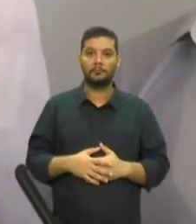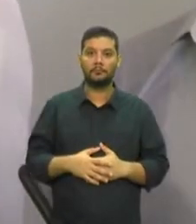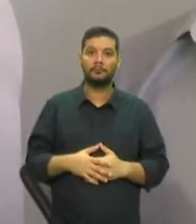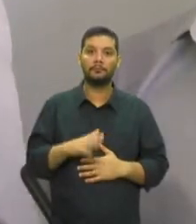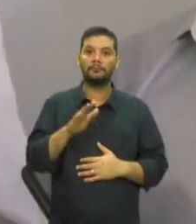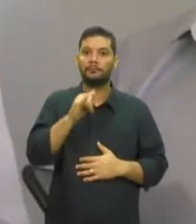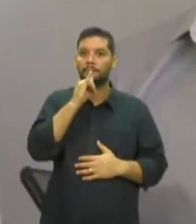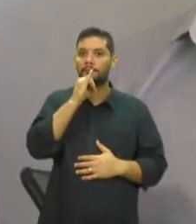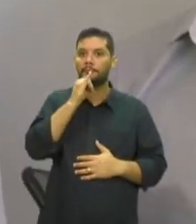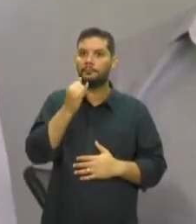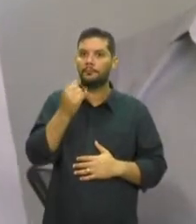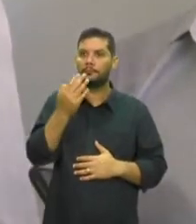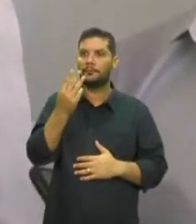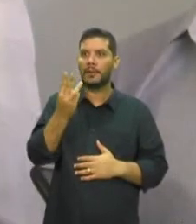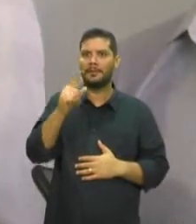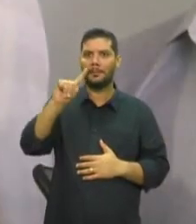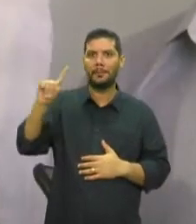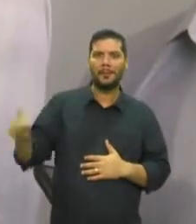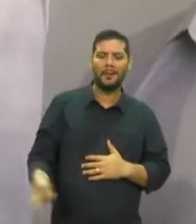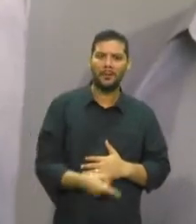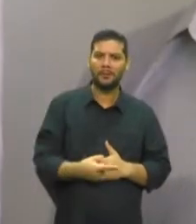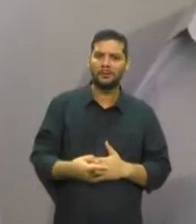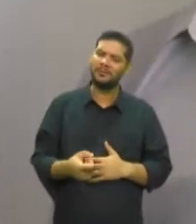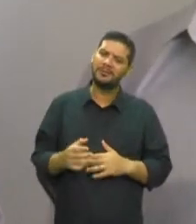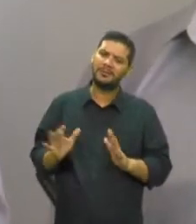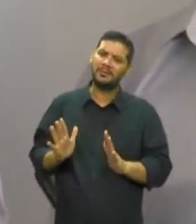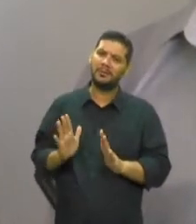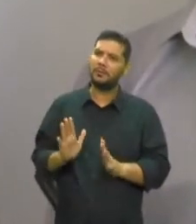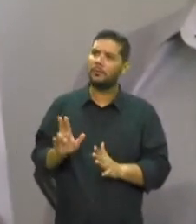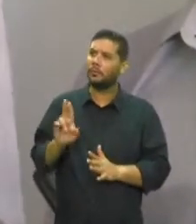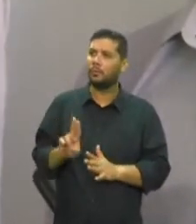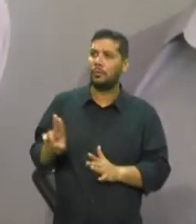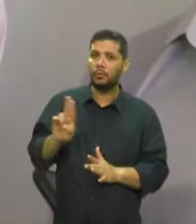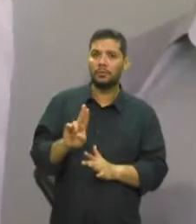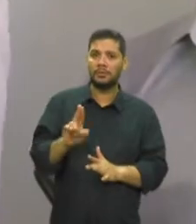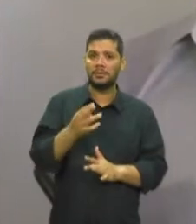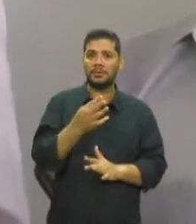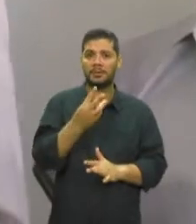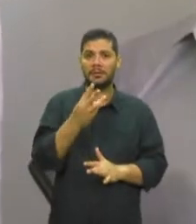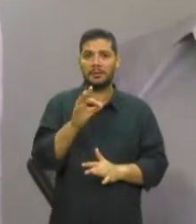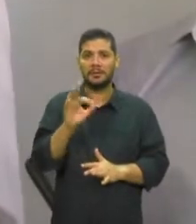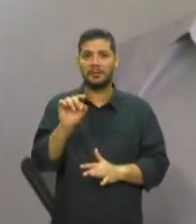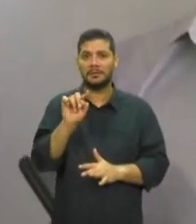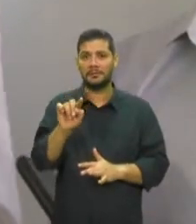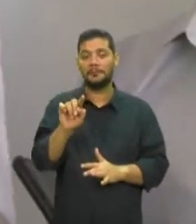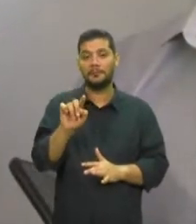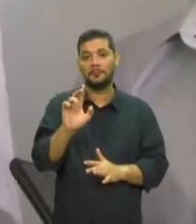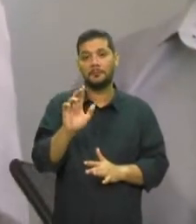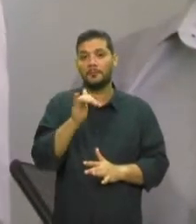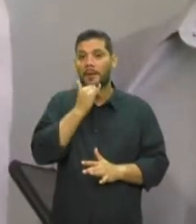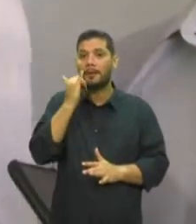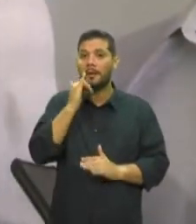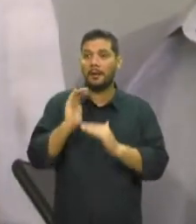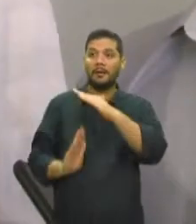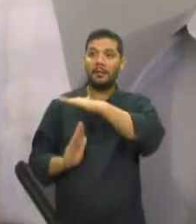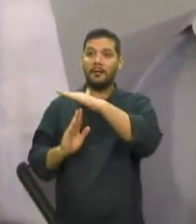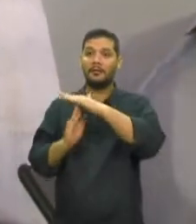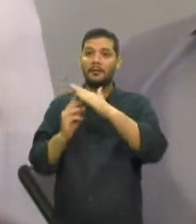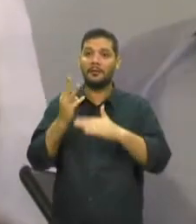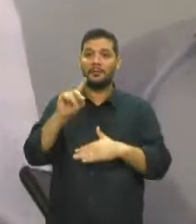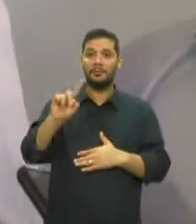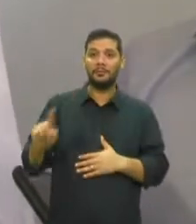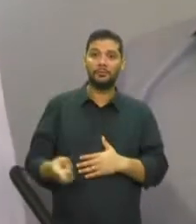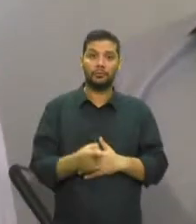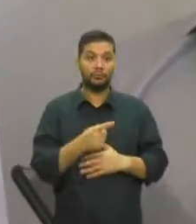gente vai utilizar 3 milhões de doses. Pode ser que a gente utilize só 300 mil, não sei. Mas isso vai depender do que os municípios for sinalizando para a